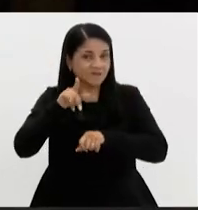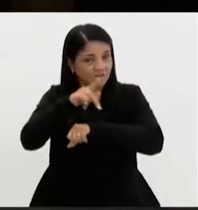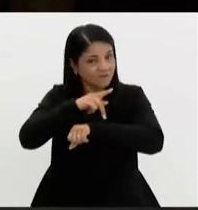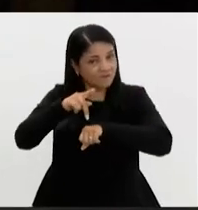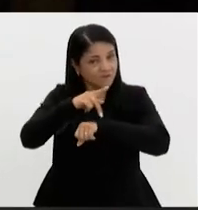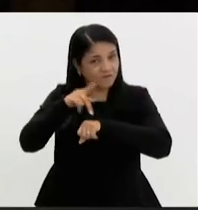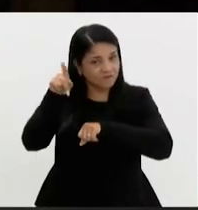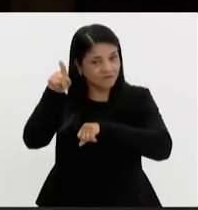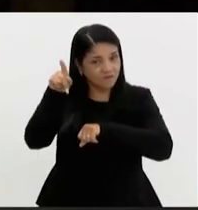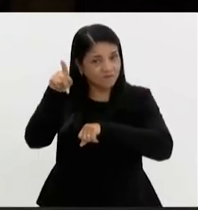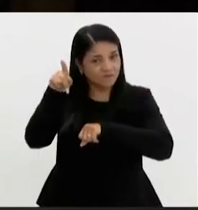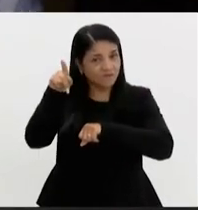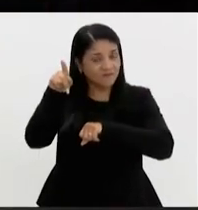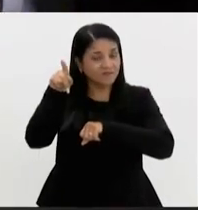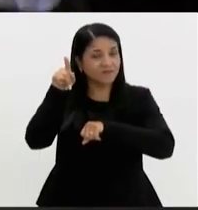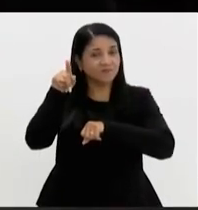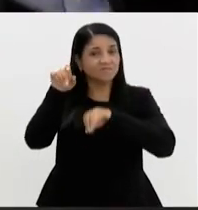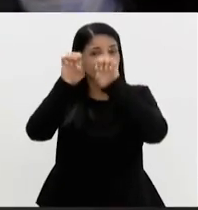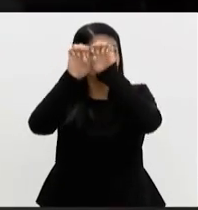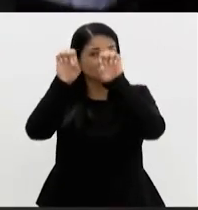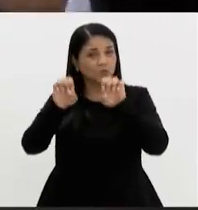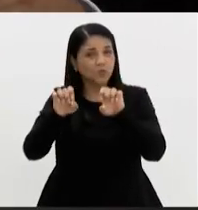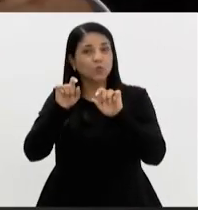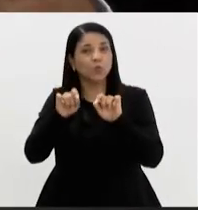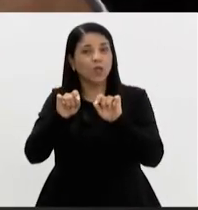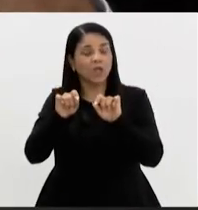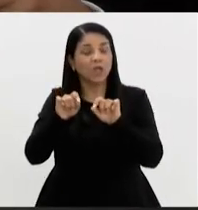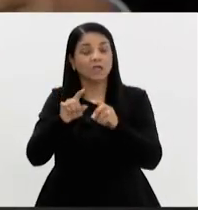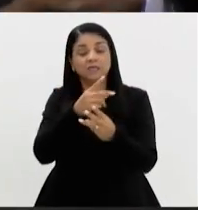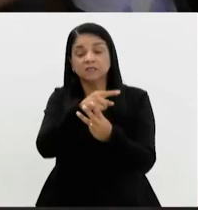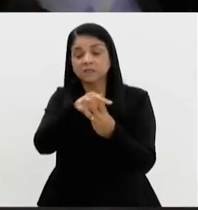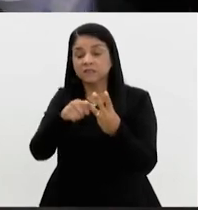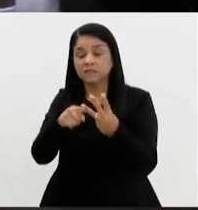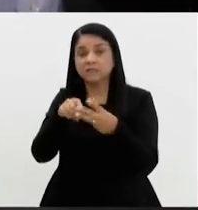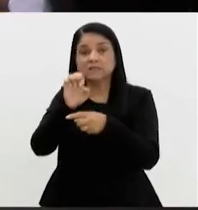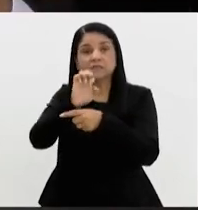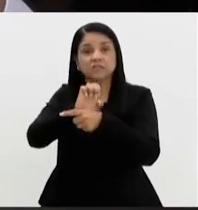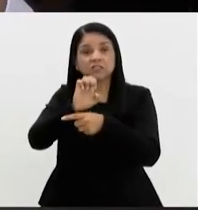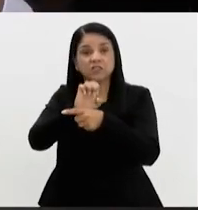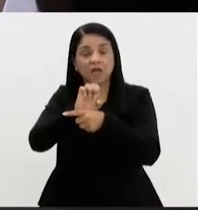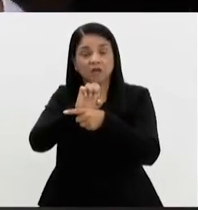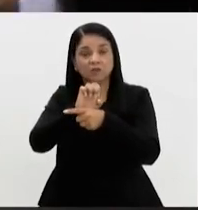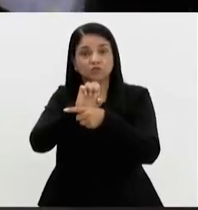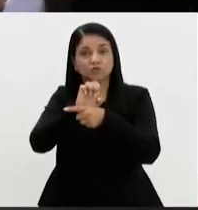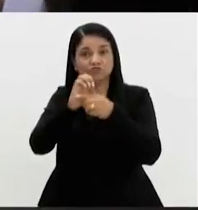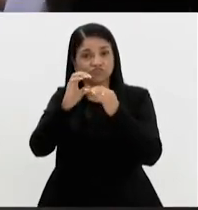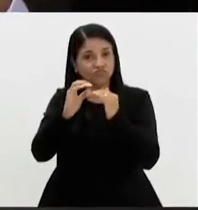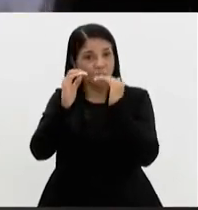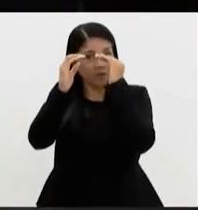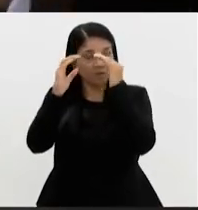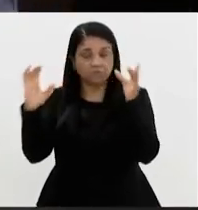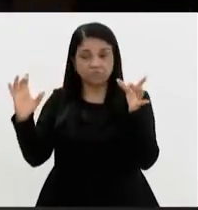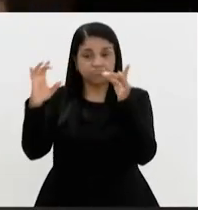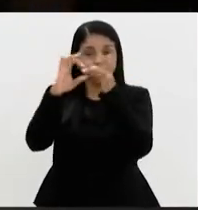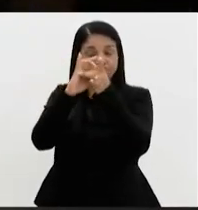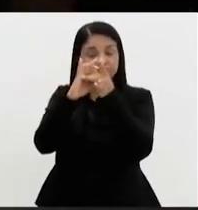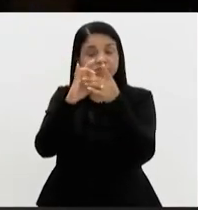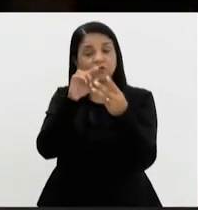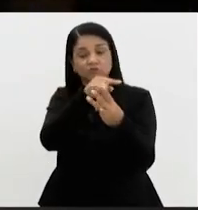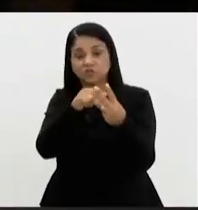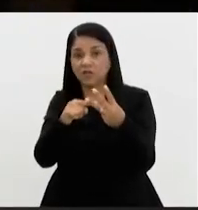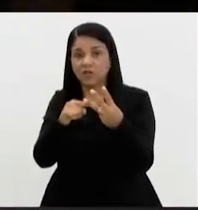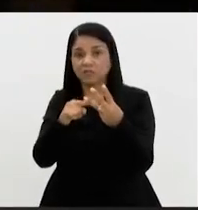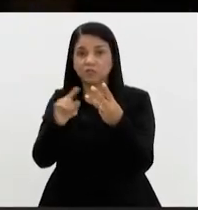construídos em cima de três estados soberanos que resolveram se unir para constituir um único